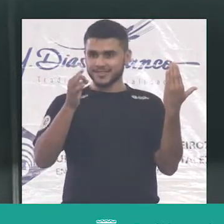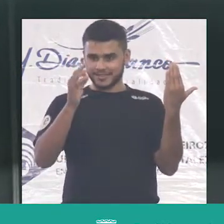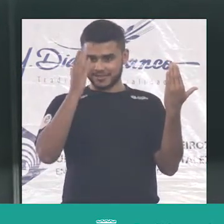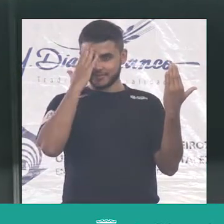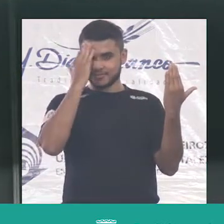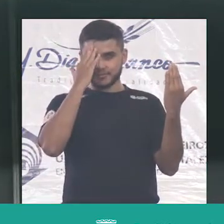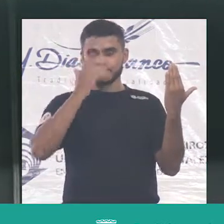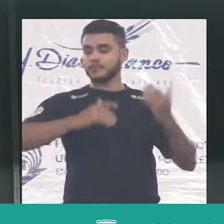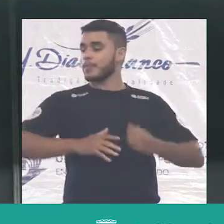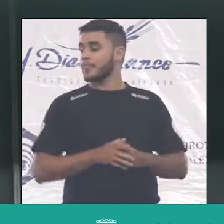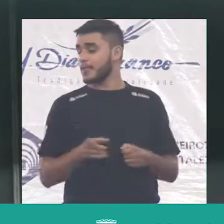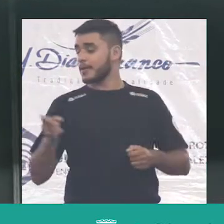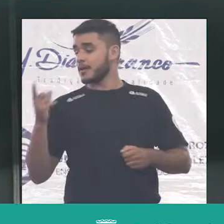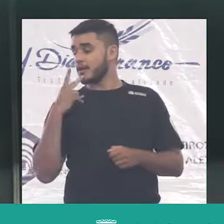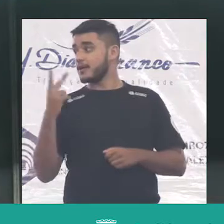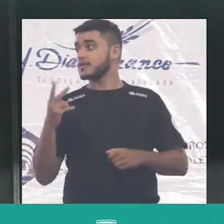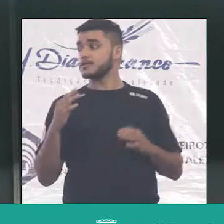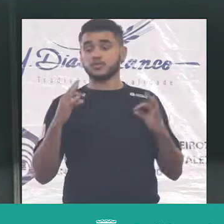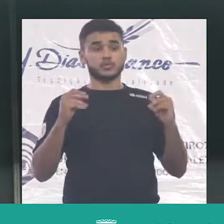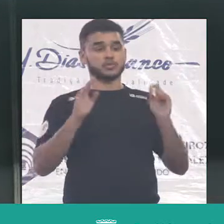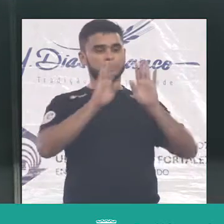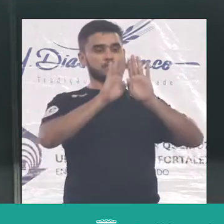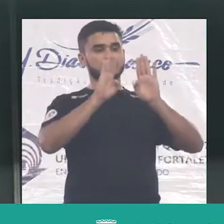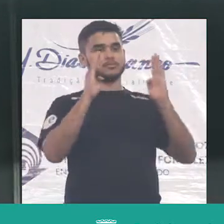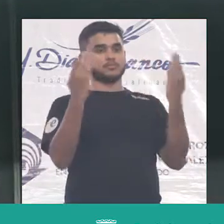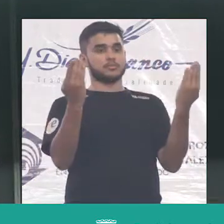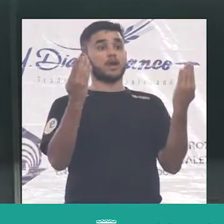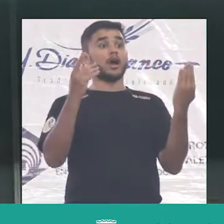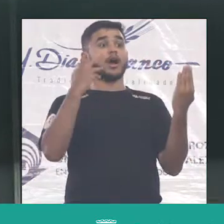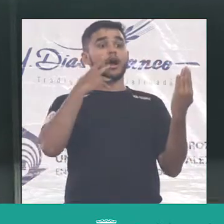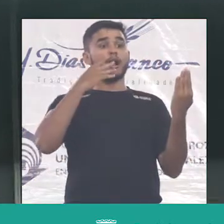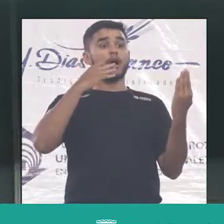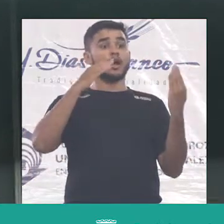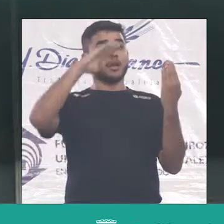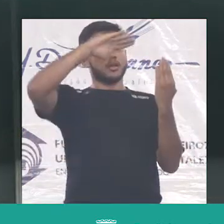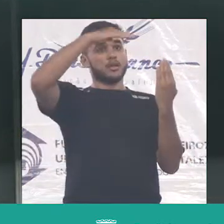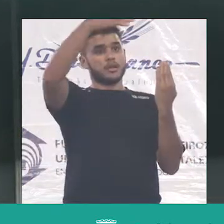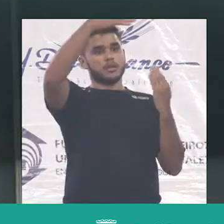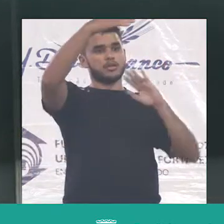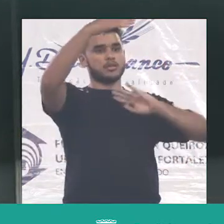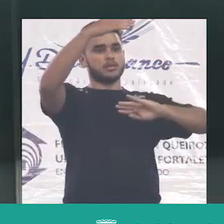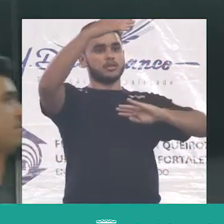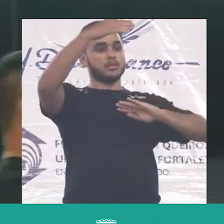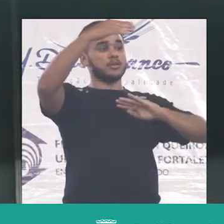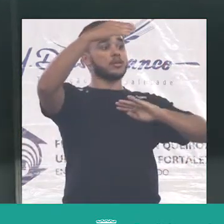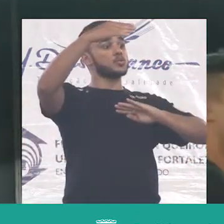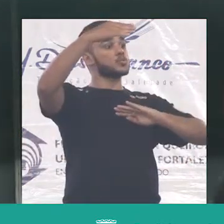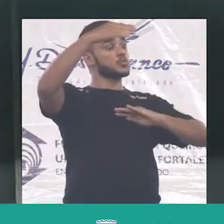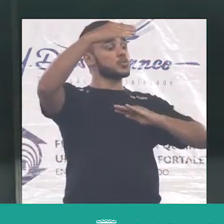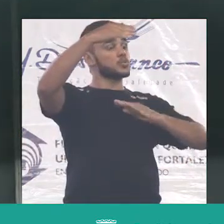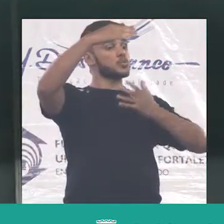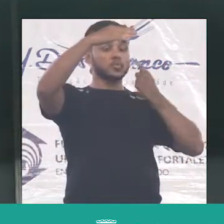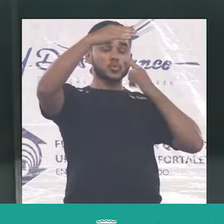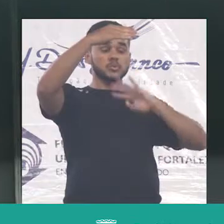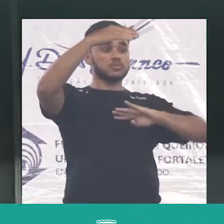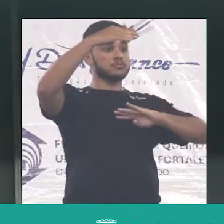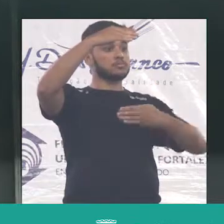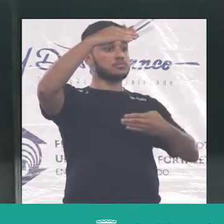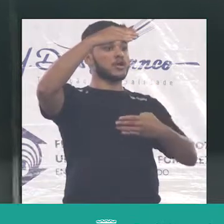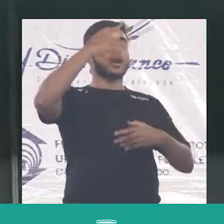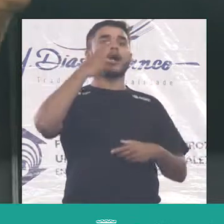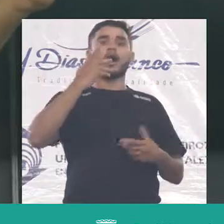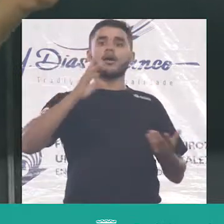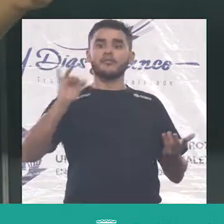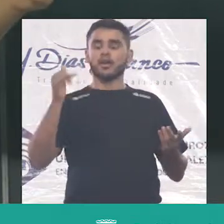sua. E você tem 2 círculos. Depois na lateral você faz um corte retozinho na lateral e abre